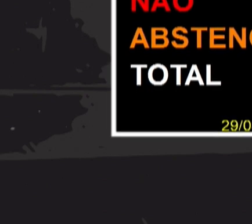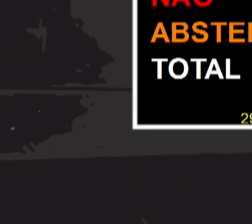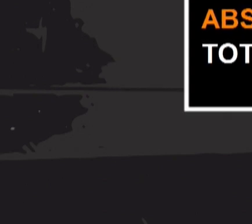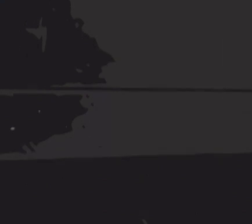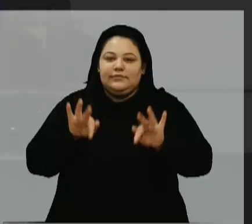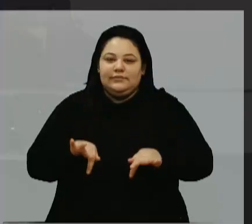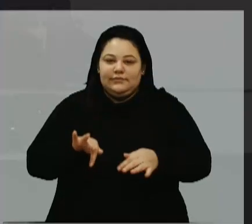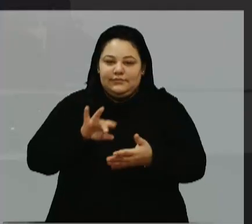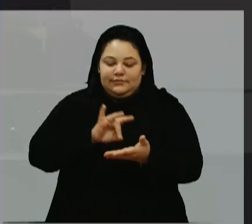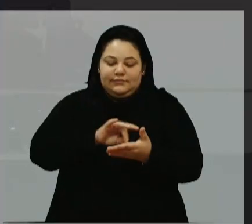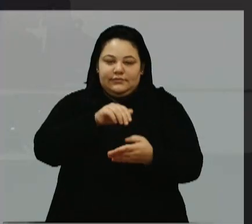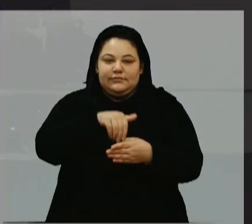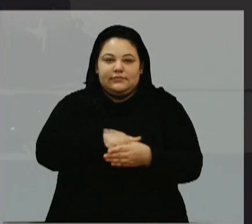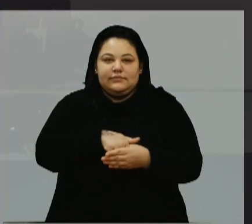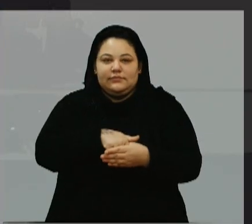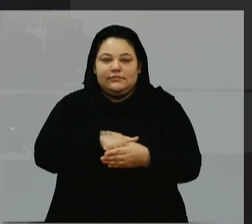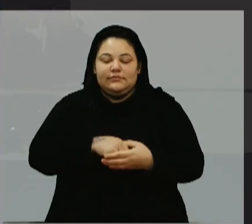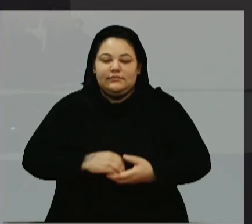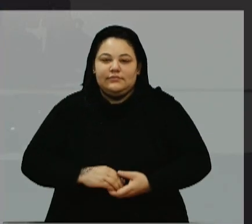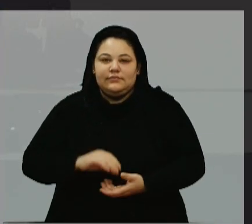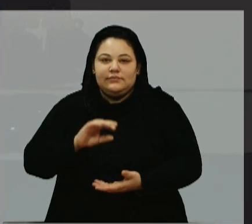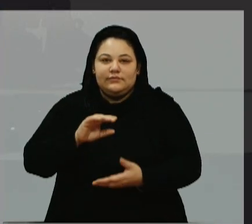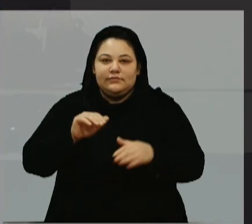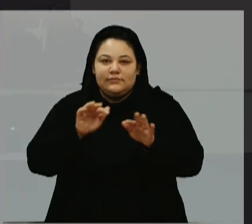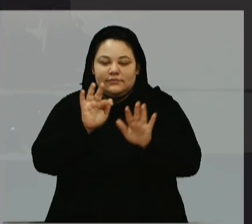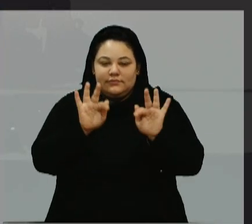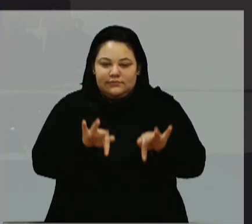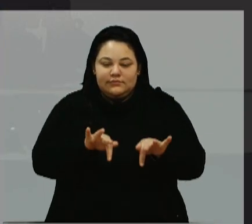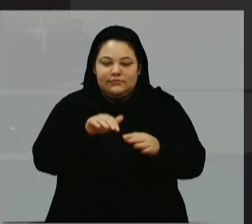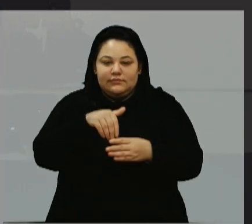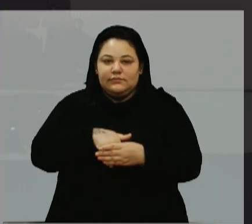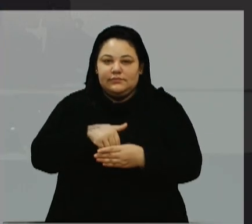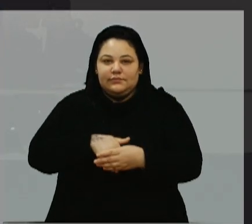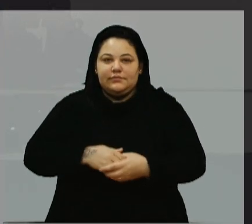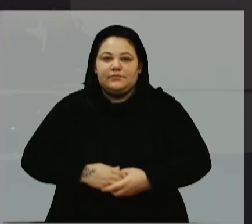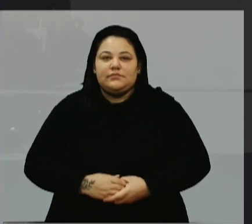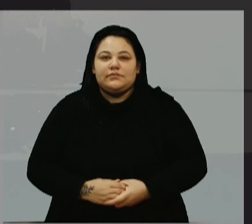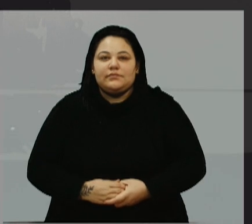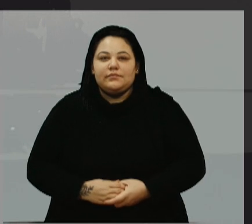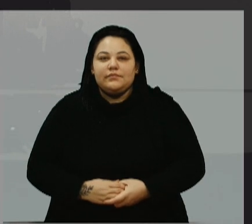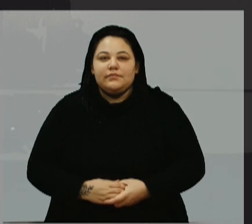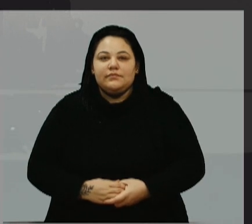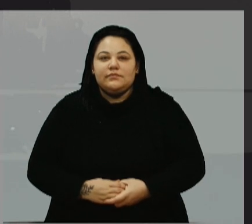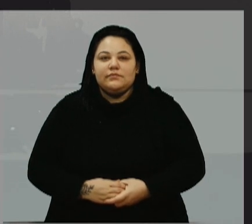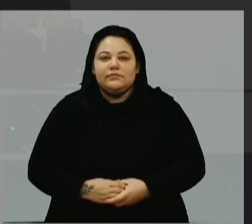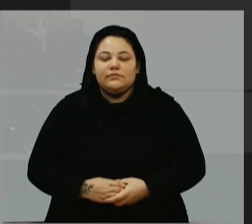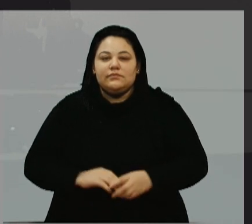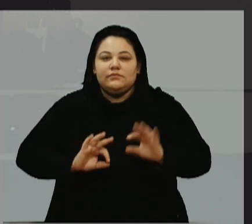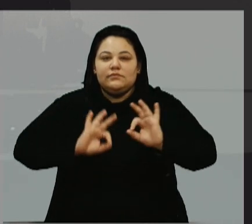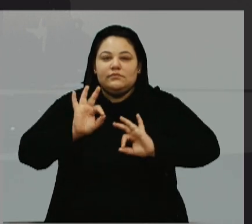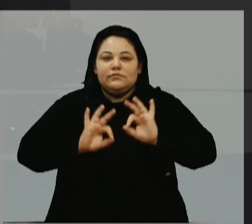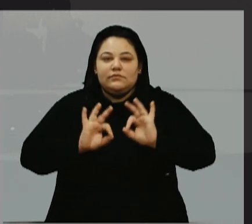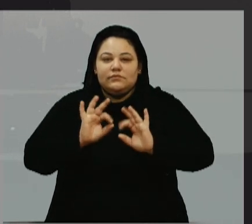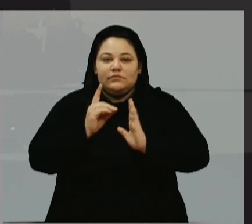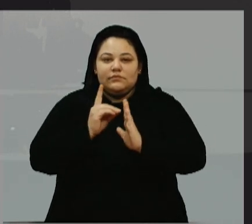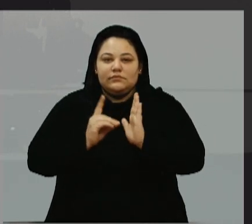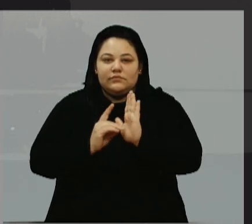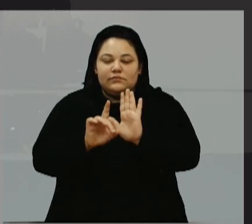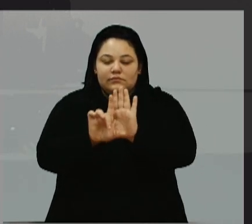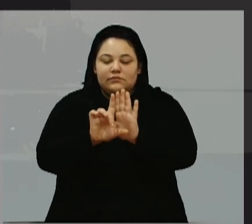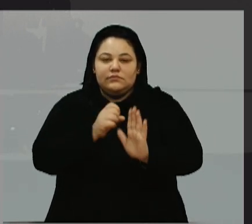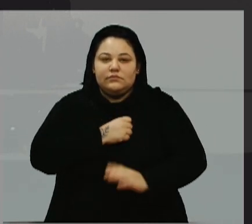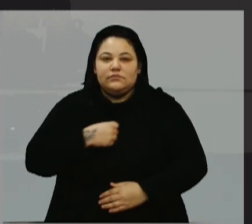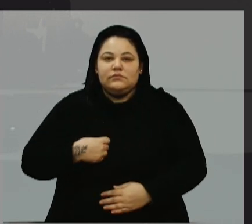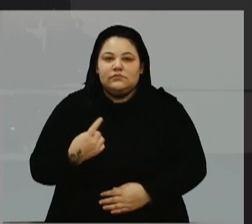Encerrado o registro dos votos. Encerrada a votação. O projeto de decreto legislativo